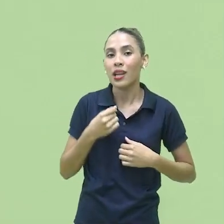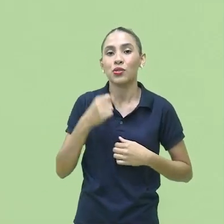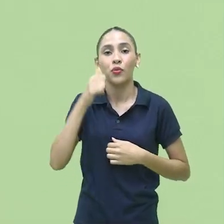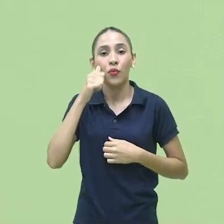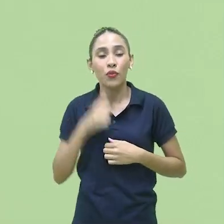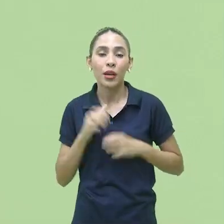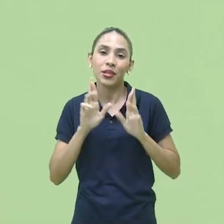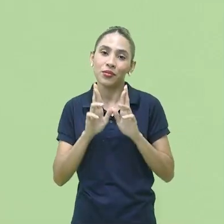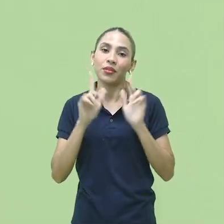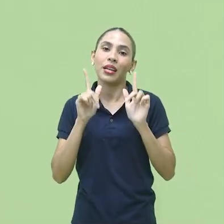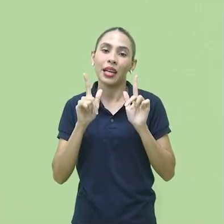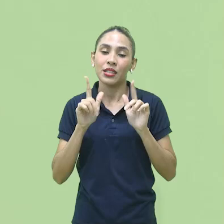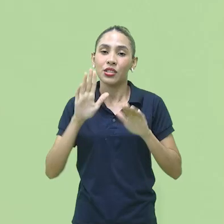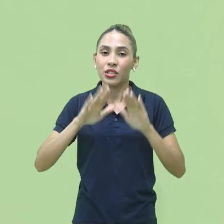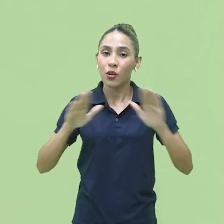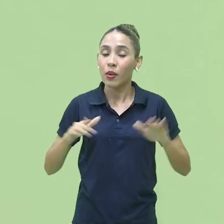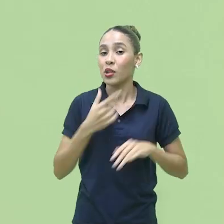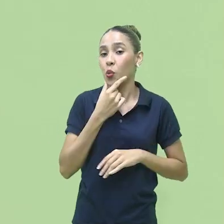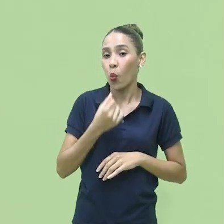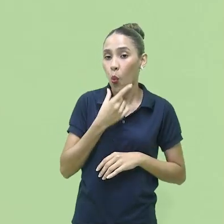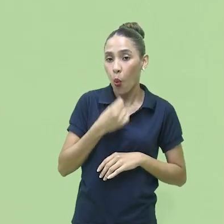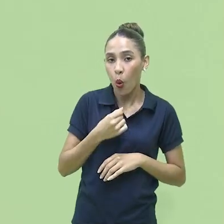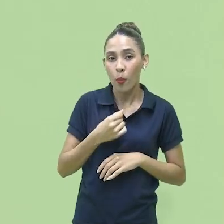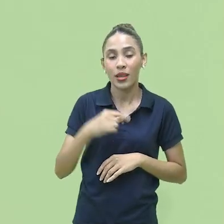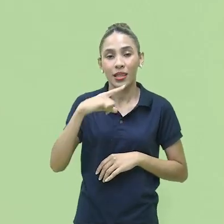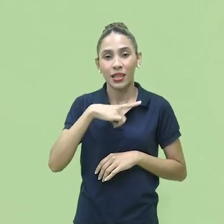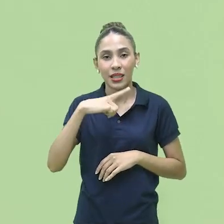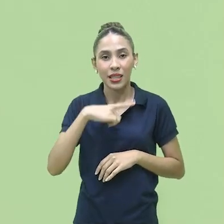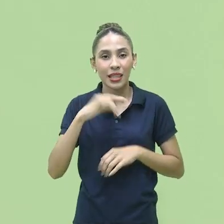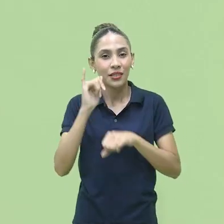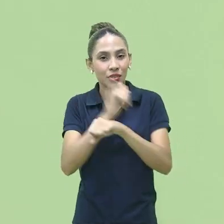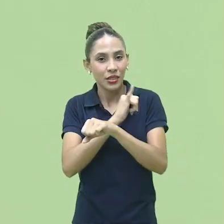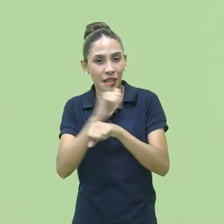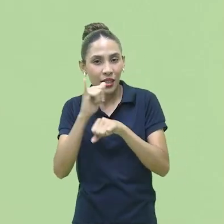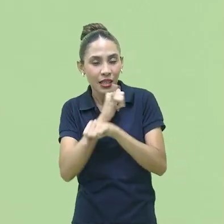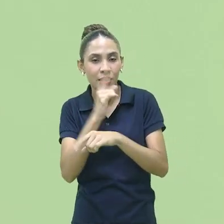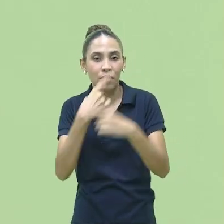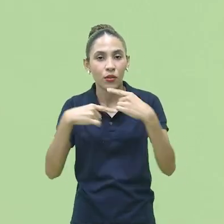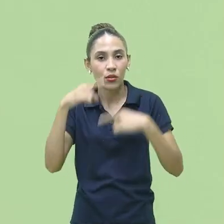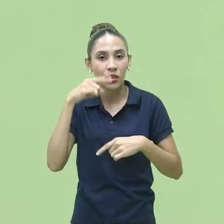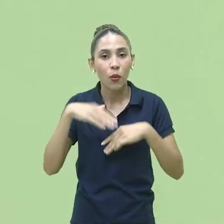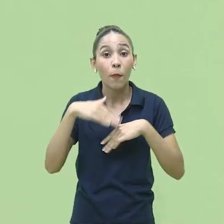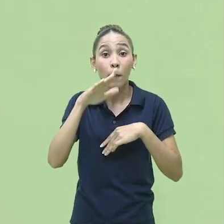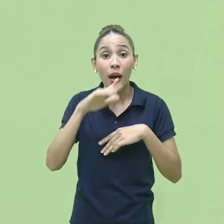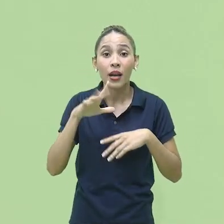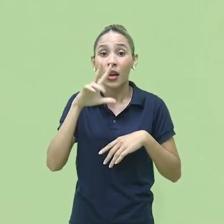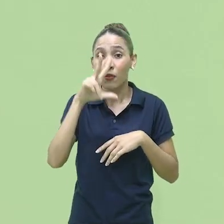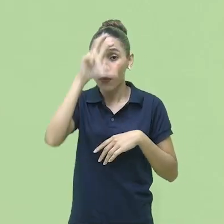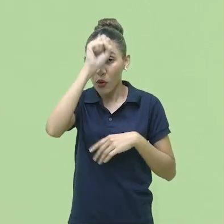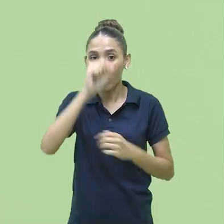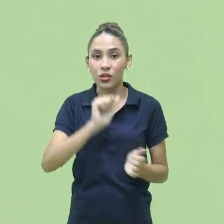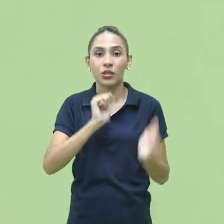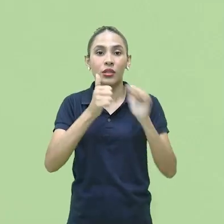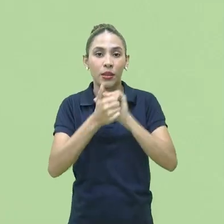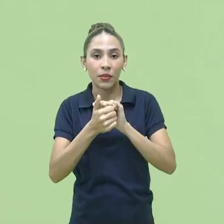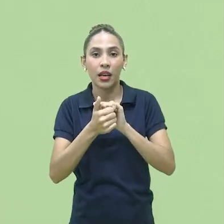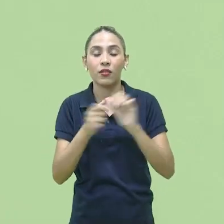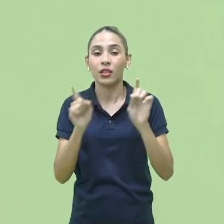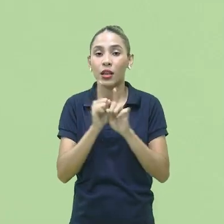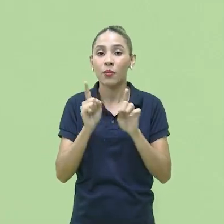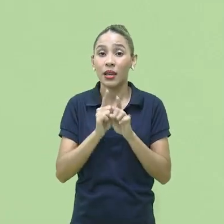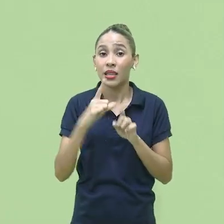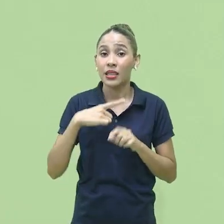totalmente diferente. Geralmente é o macho, né, que tem essa estratégia evolutiva de ser mais atraente. E ele tem